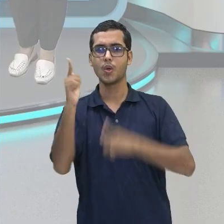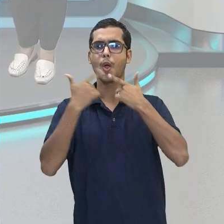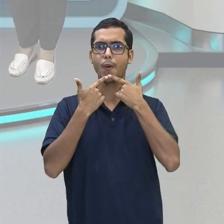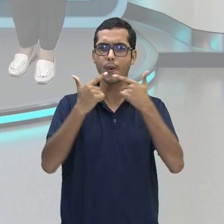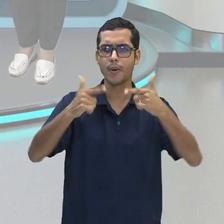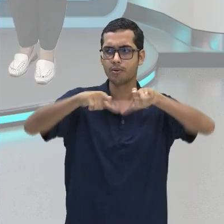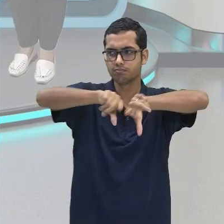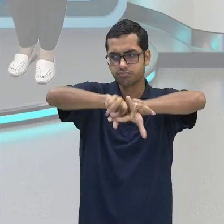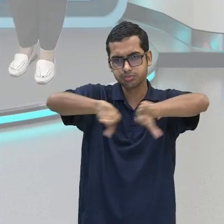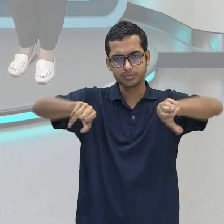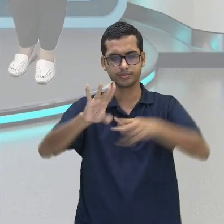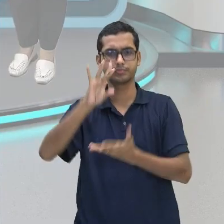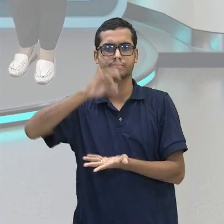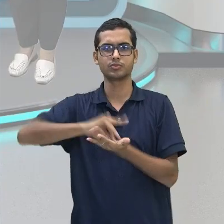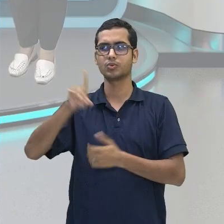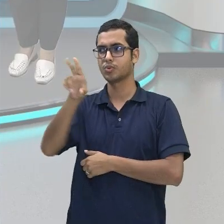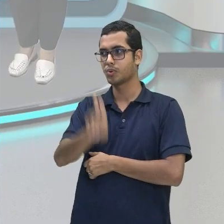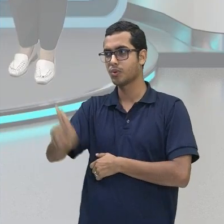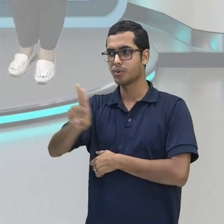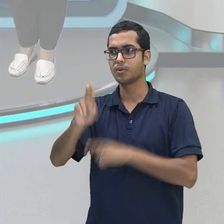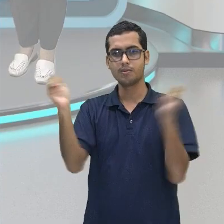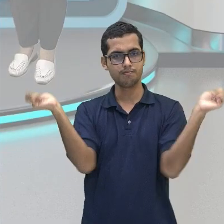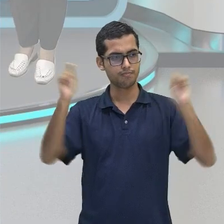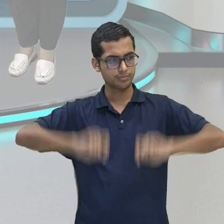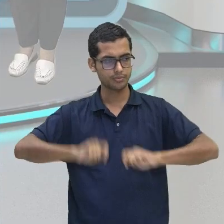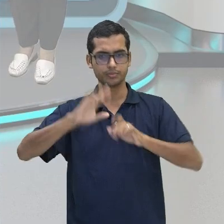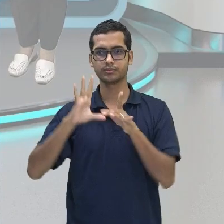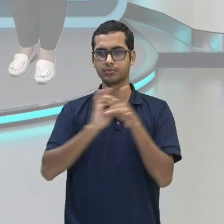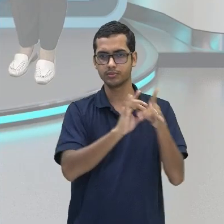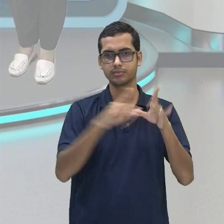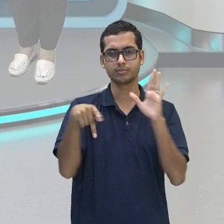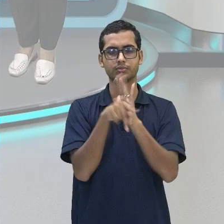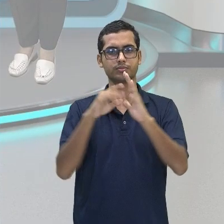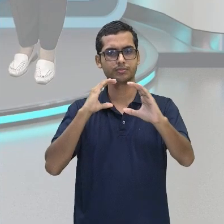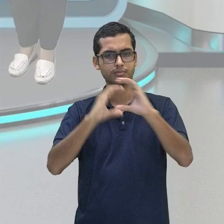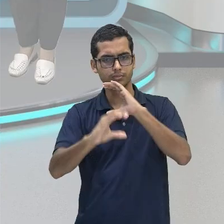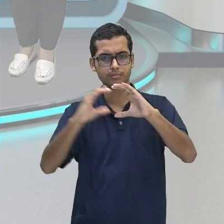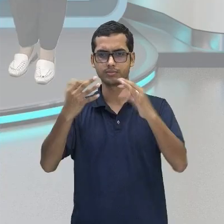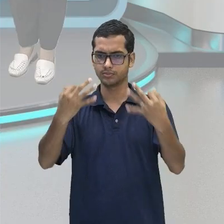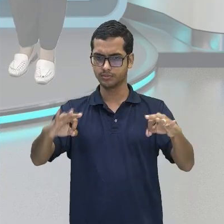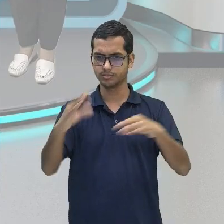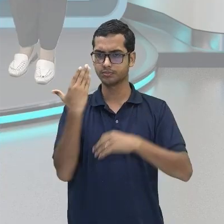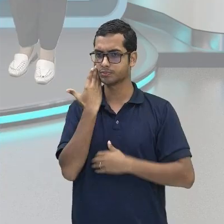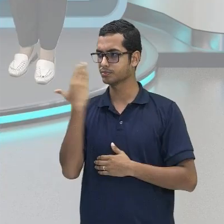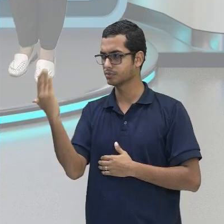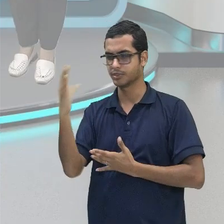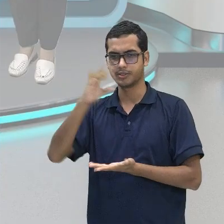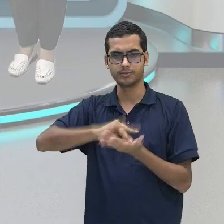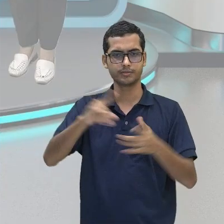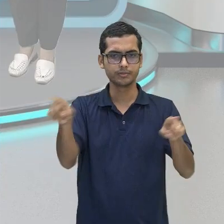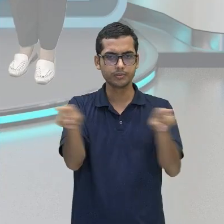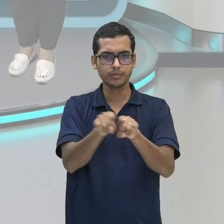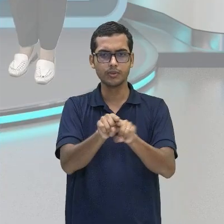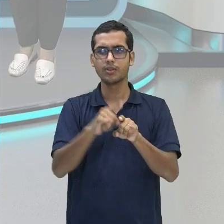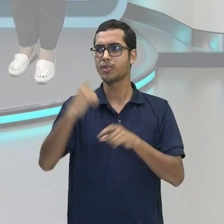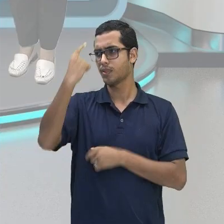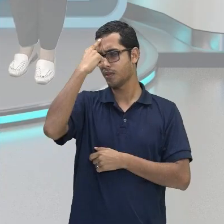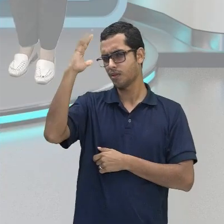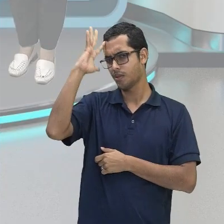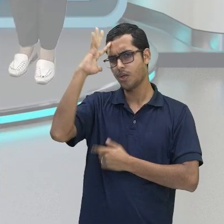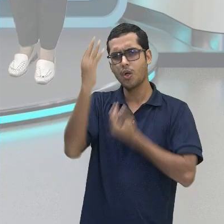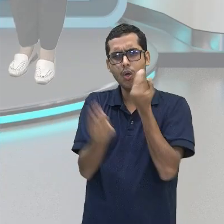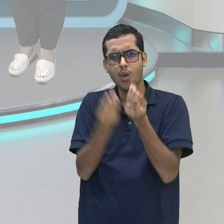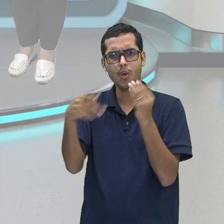que podem ser utilizadas nesse processo comunicativo. E pensando nisso, há uma forma